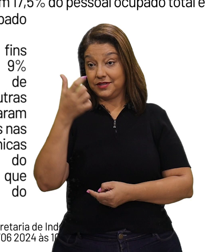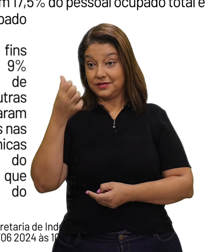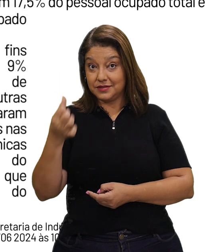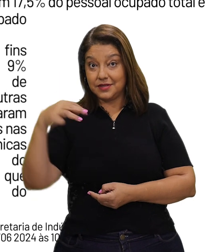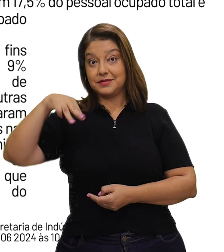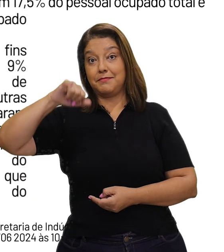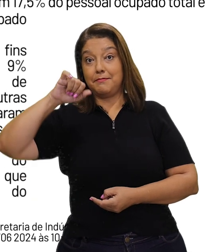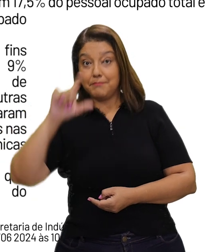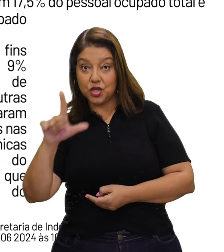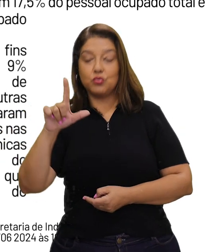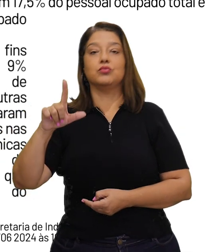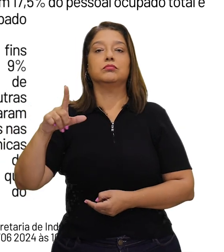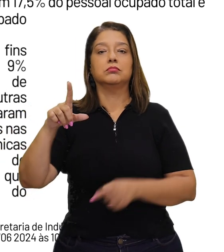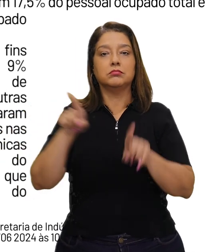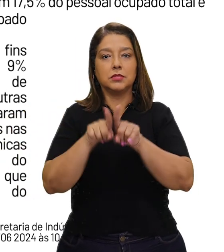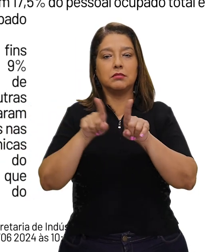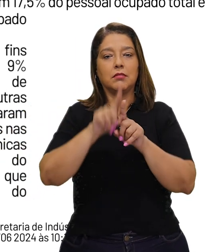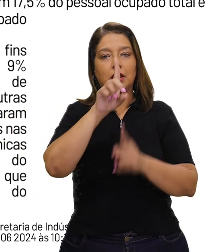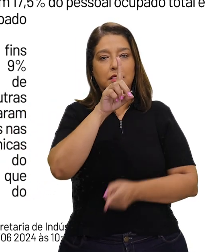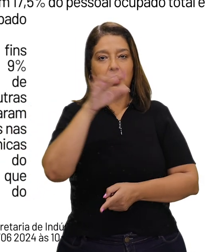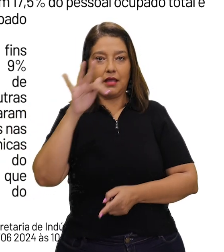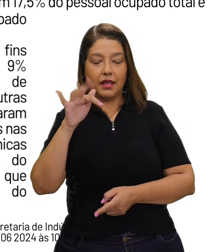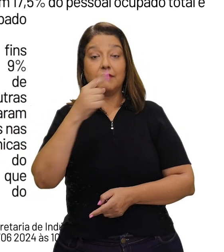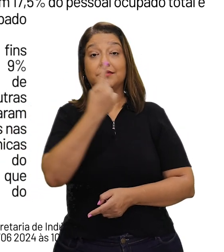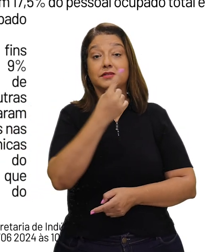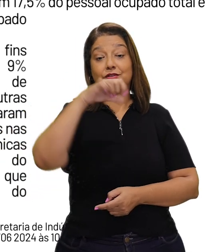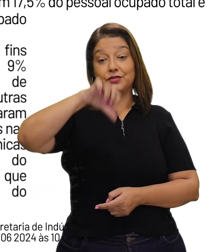206.085 unidades, Distrito Federal,